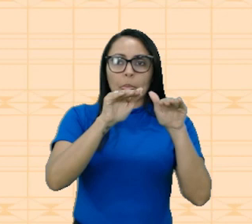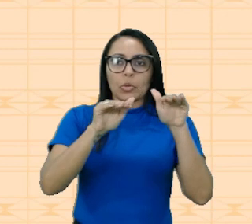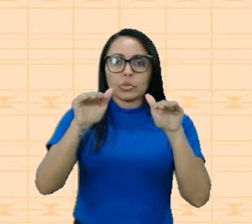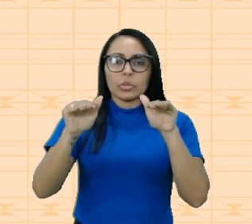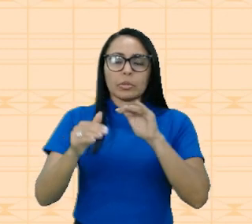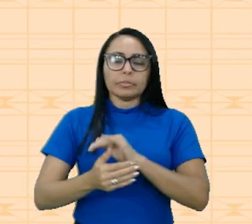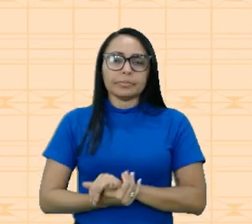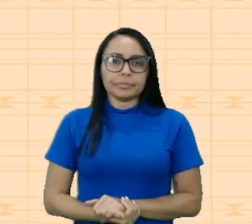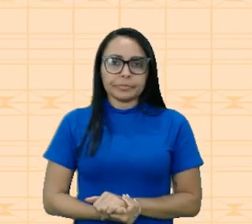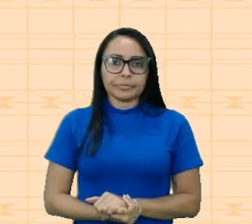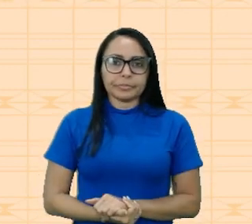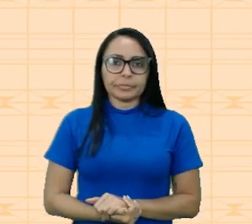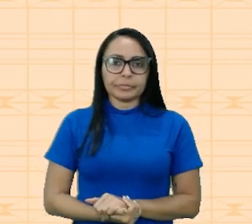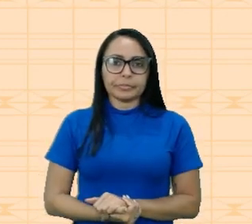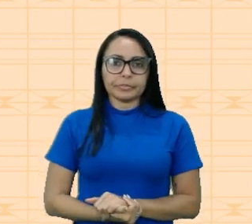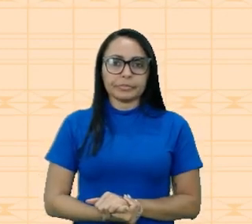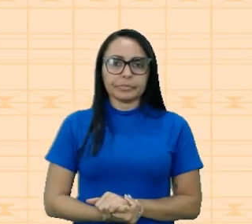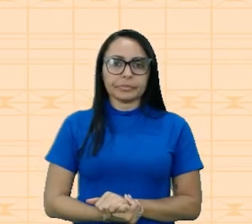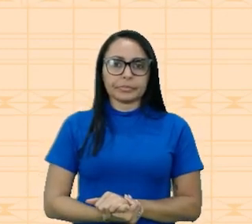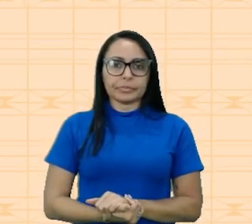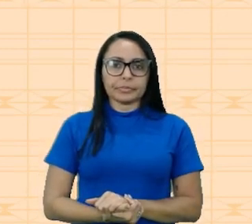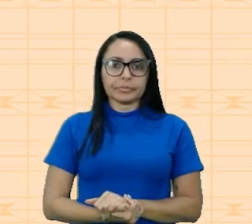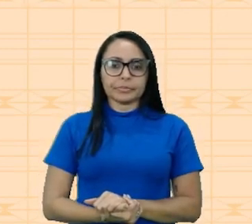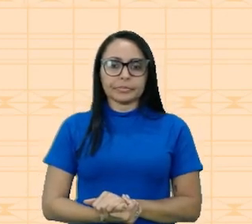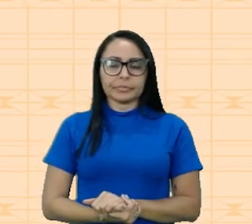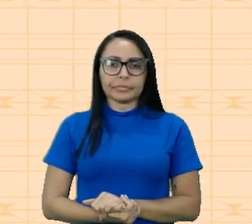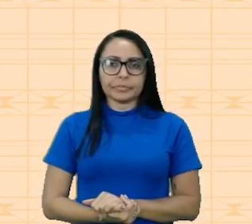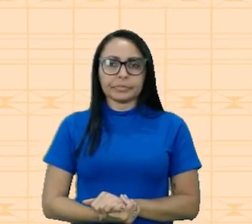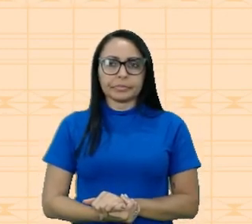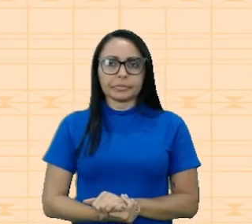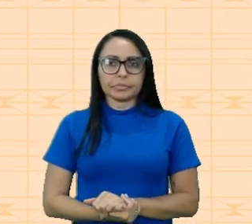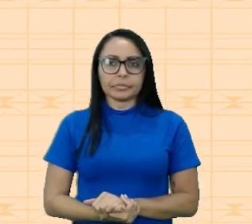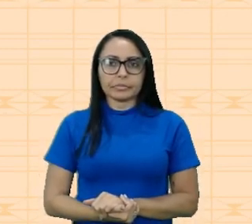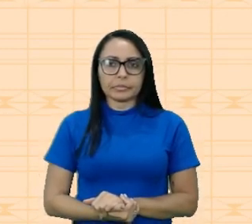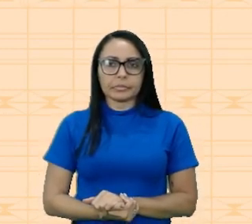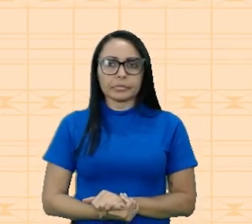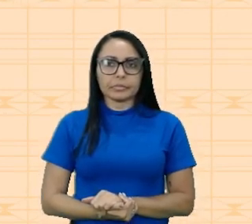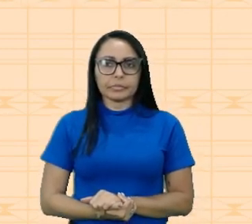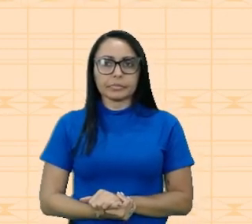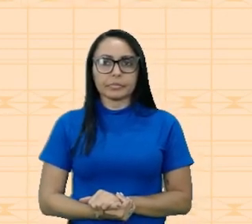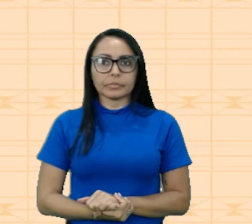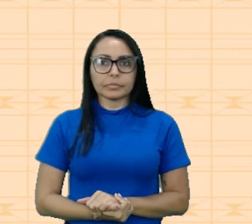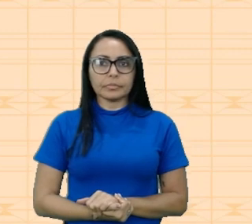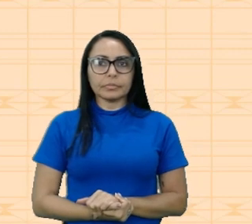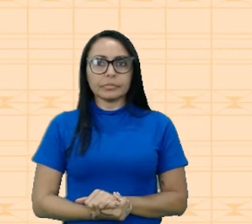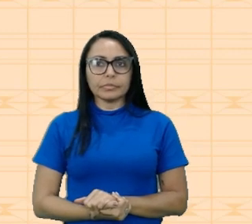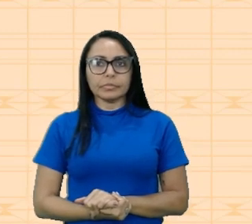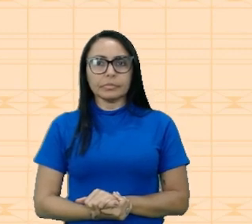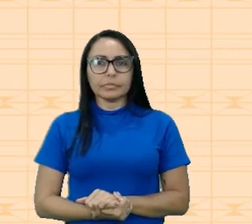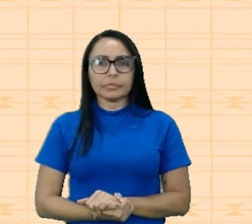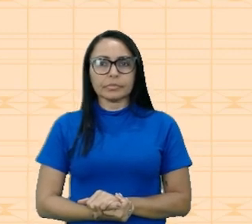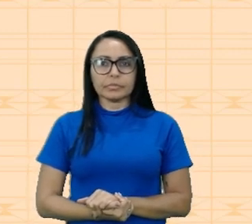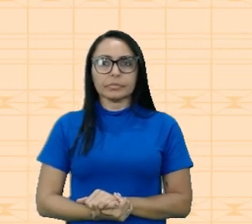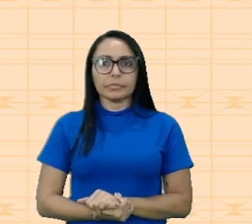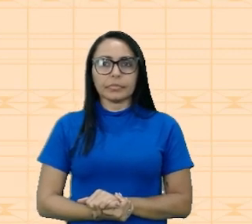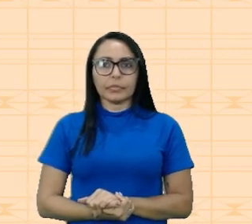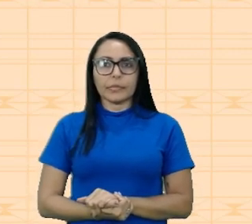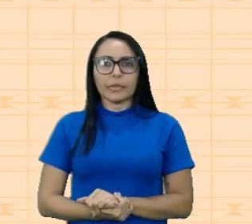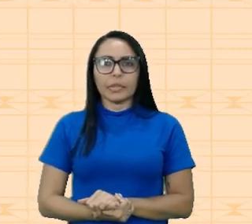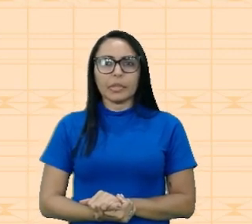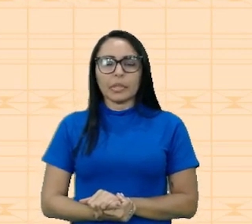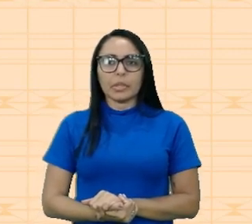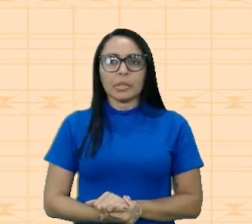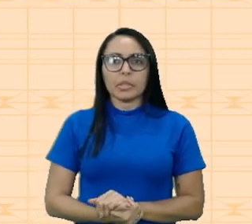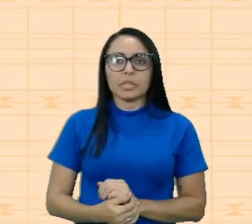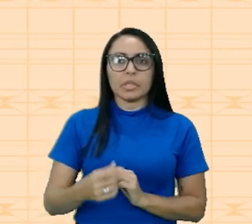proporcionais, beleza? Show de bola? Vamos seguir. Aí eu vou dar exemplo para vocês daqui a pouquinho, tá bom? Seguindo a